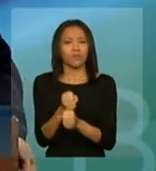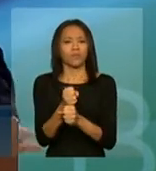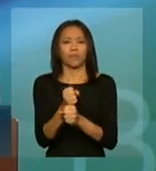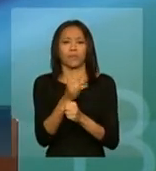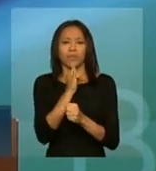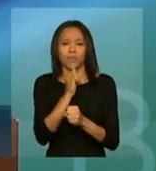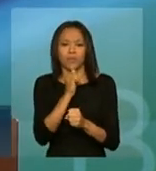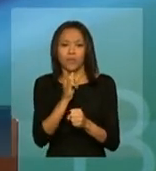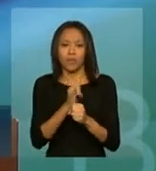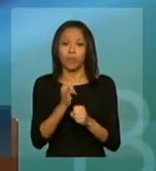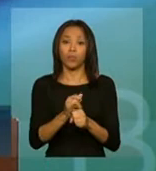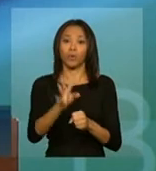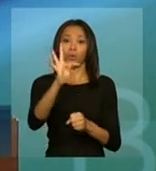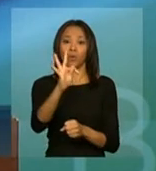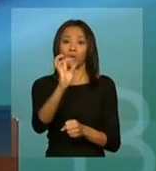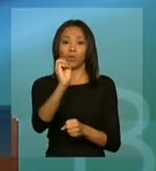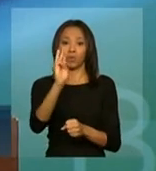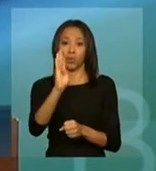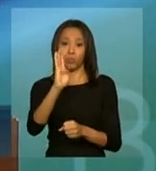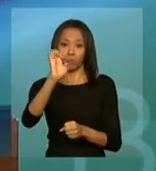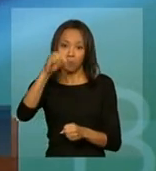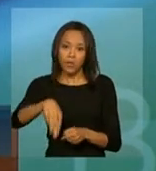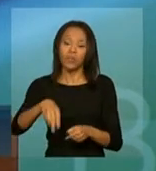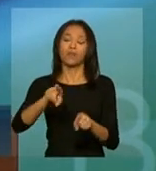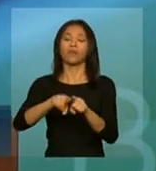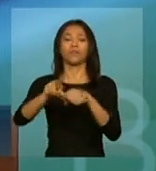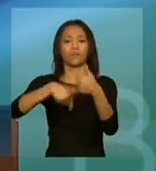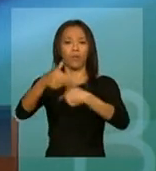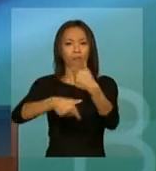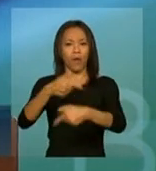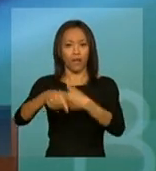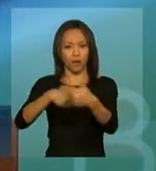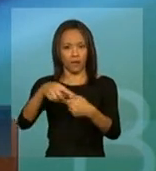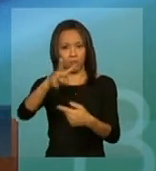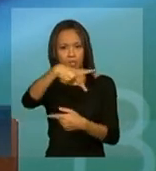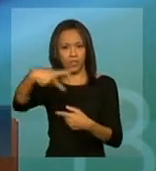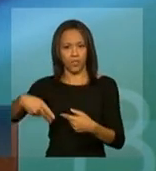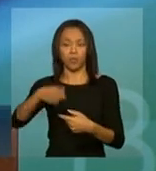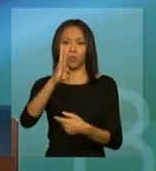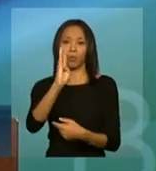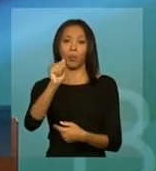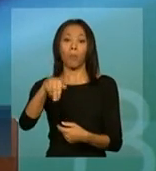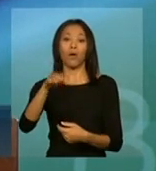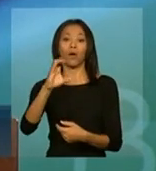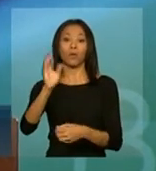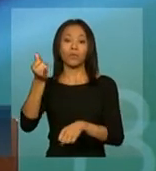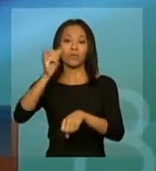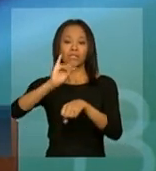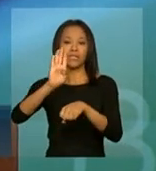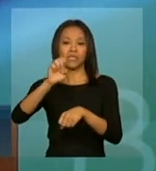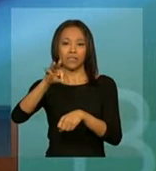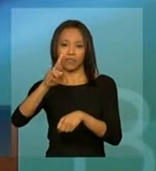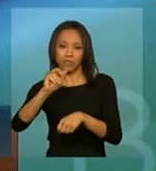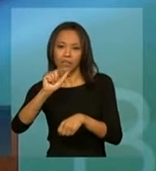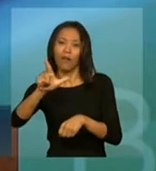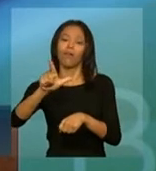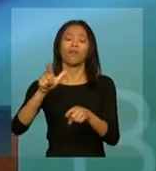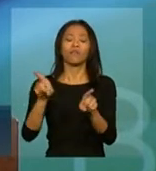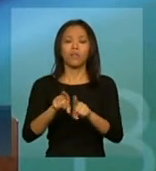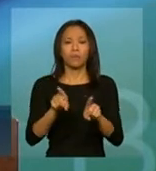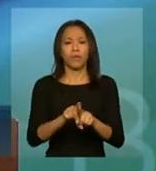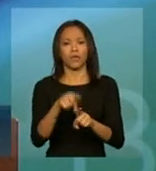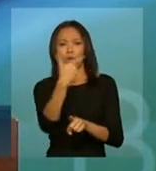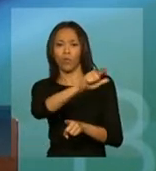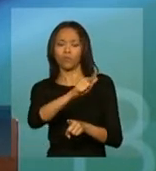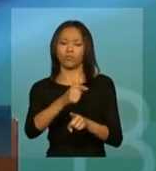presidente Tombini do Banco Central, servidor de carreira, e Ana Agostinho à frente do Tesouro Nacional, assegurando grandes avanços ao